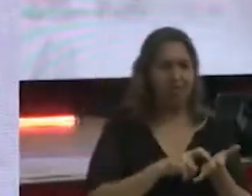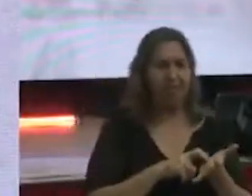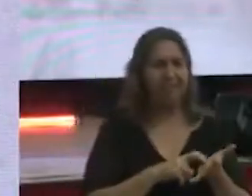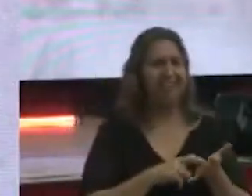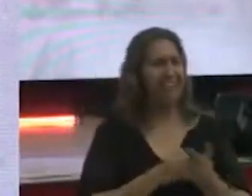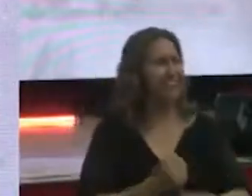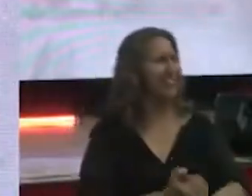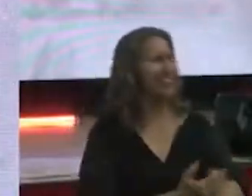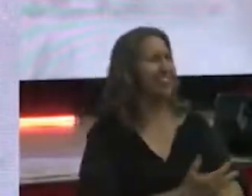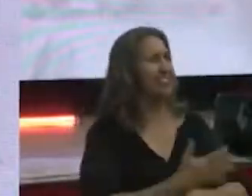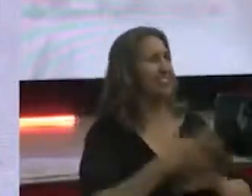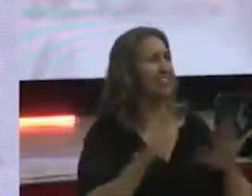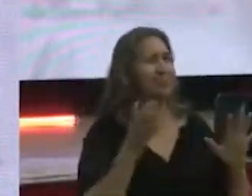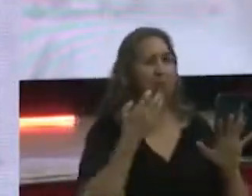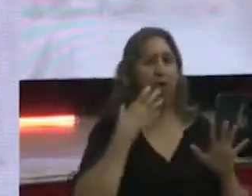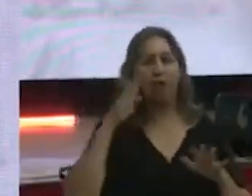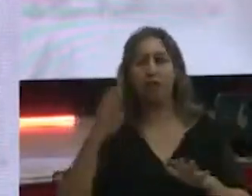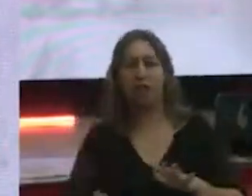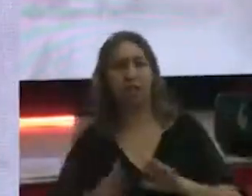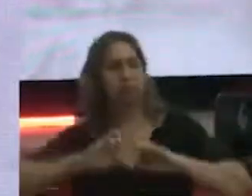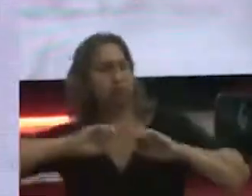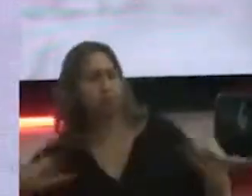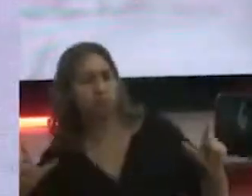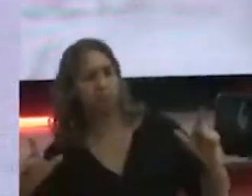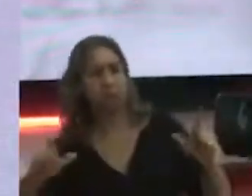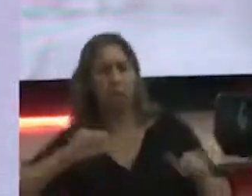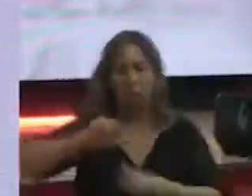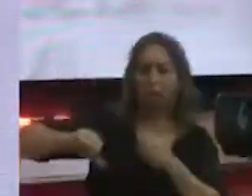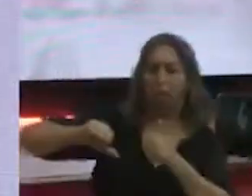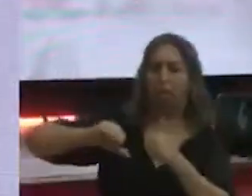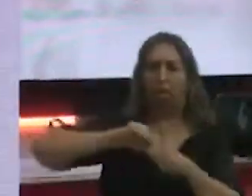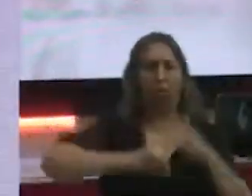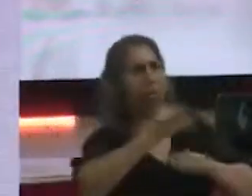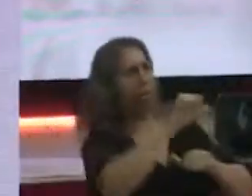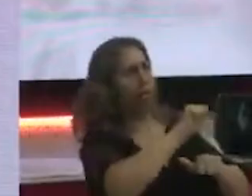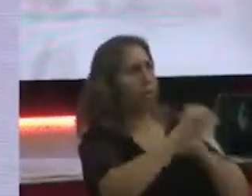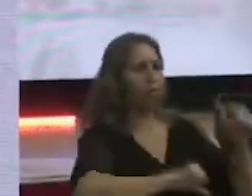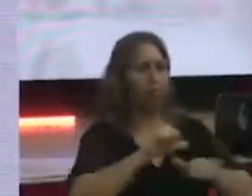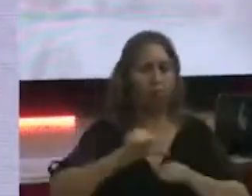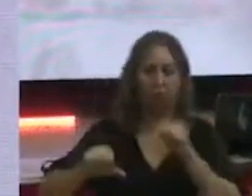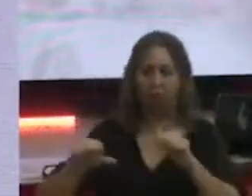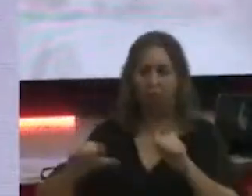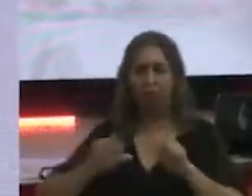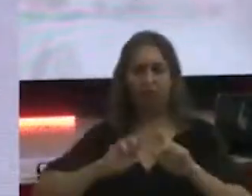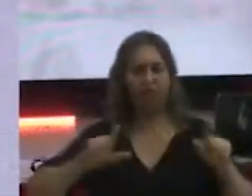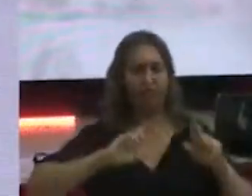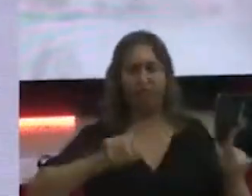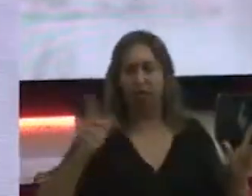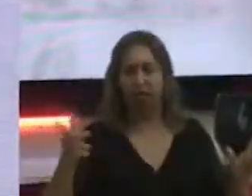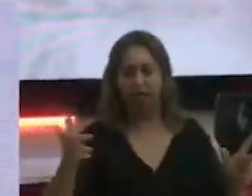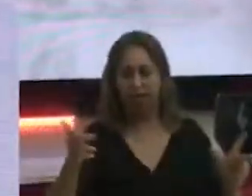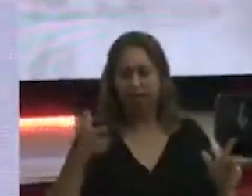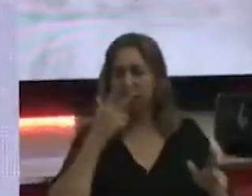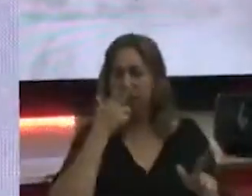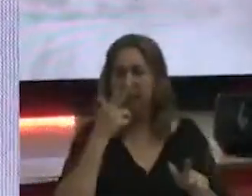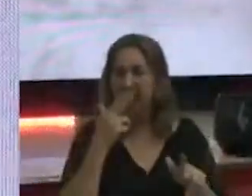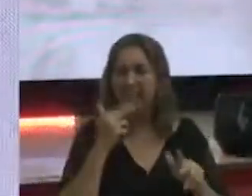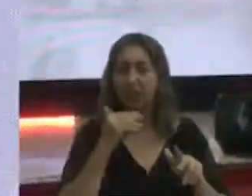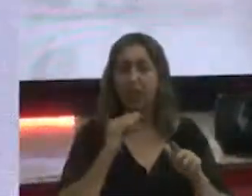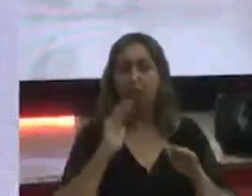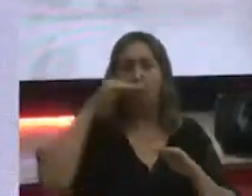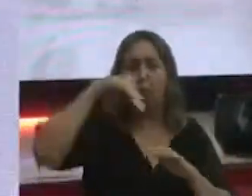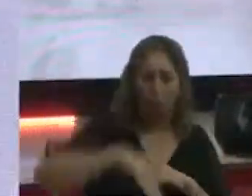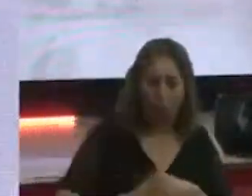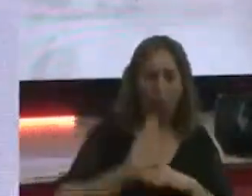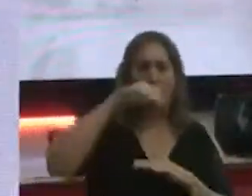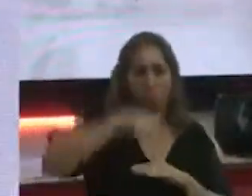emoção a tarde tem outra a noite tem outra você já conheceu pessoas instáveis pessoas que você não